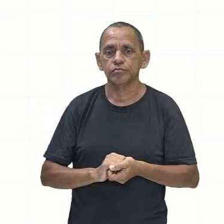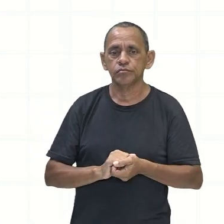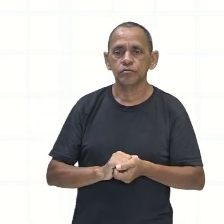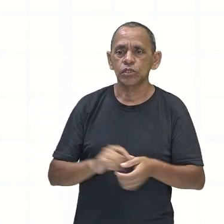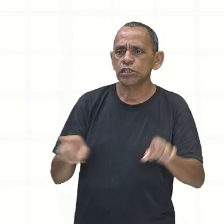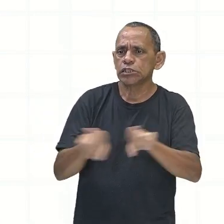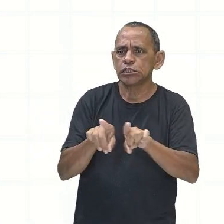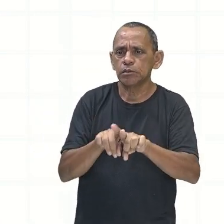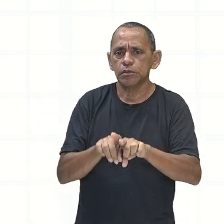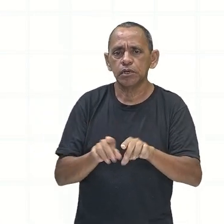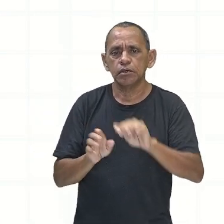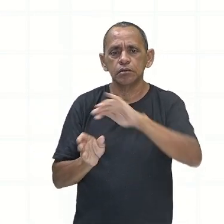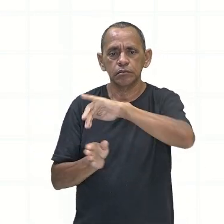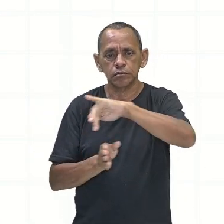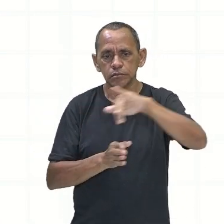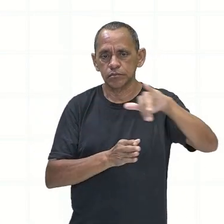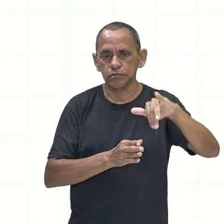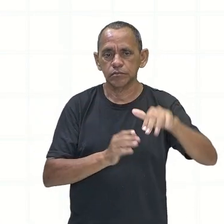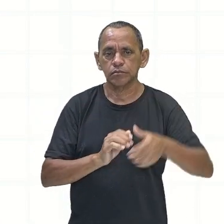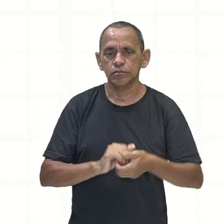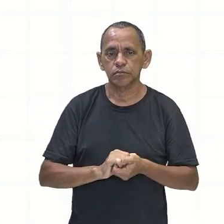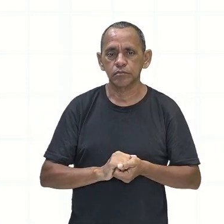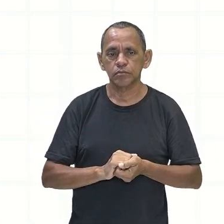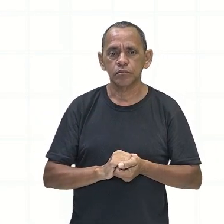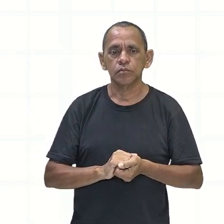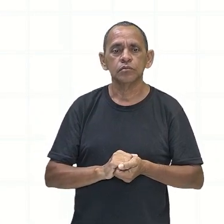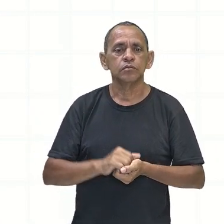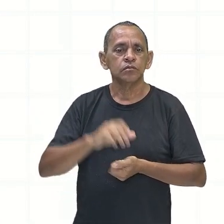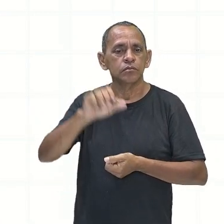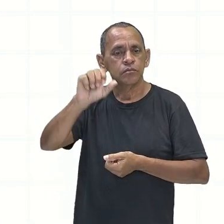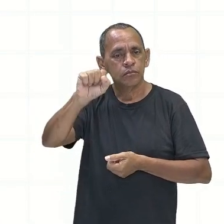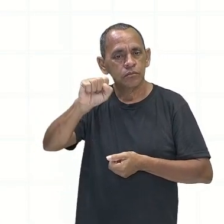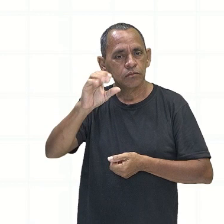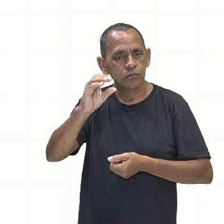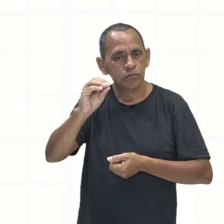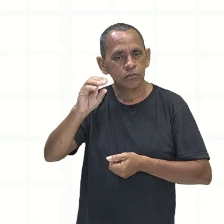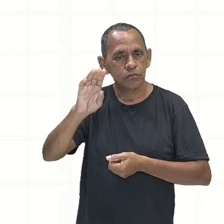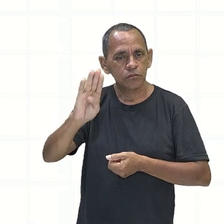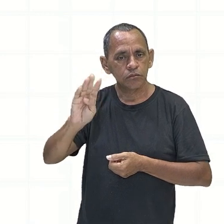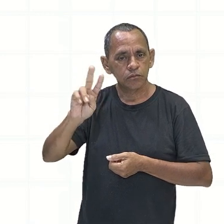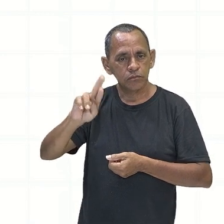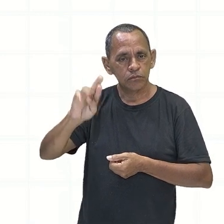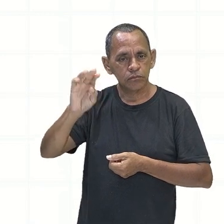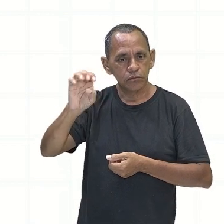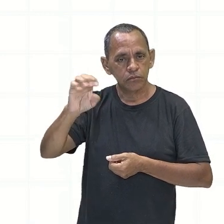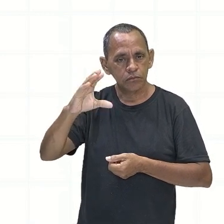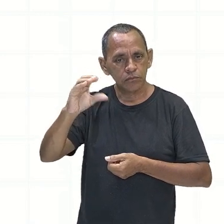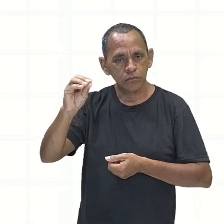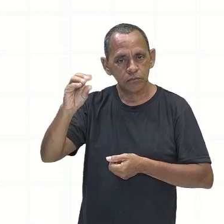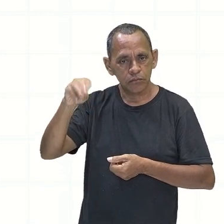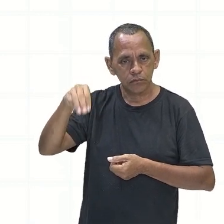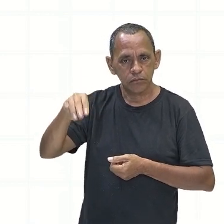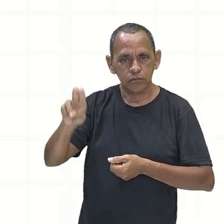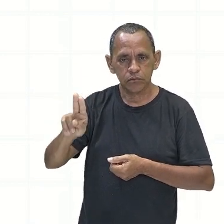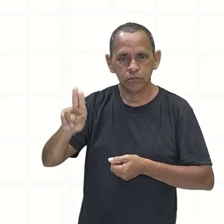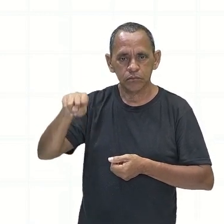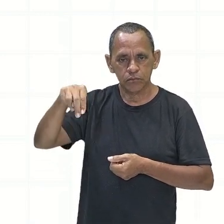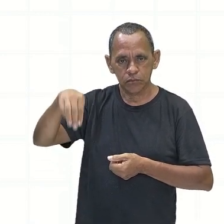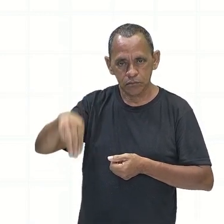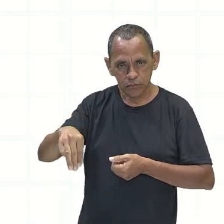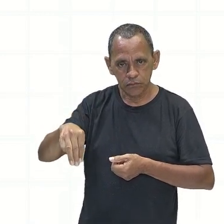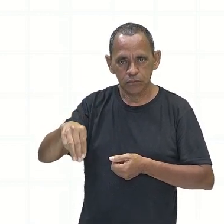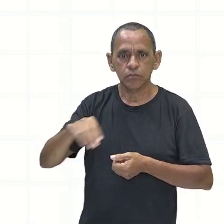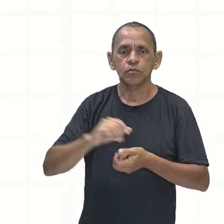também o substantivo sobrecomum, que é aquele que também não vai mudar, ele vai ser o